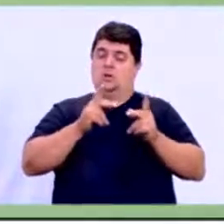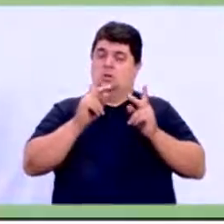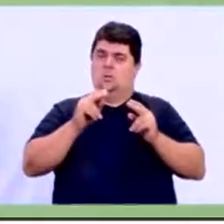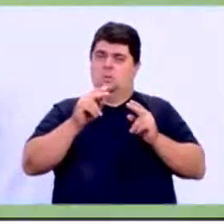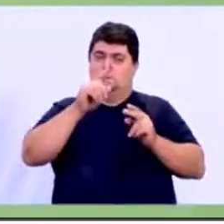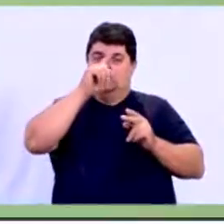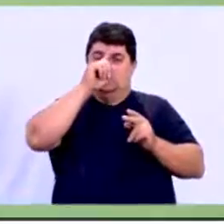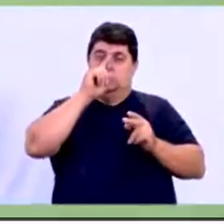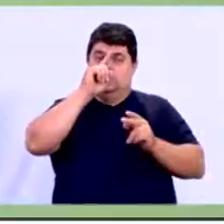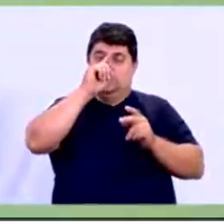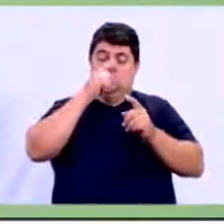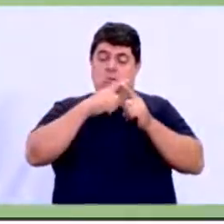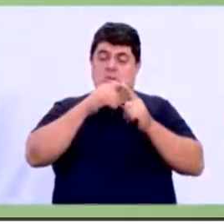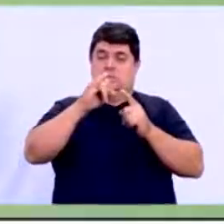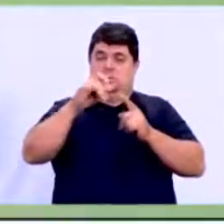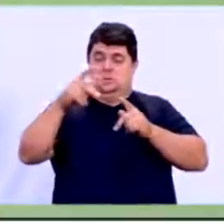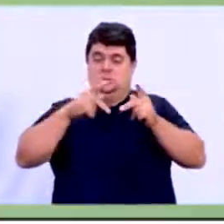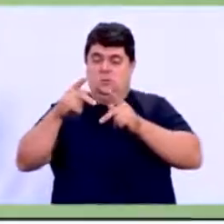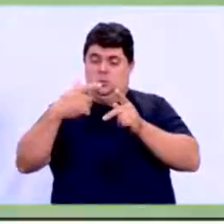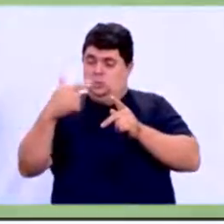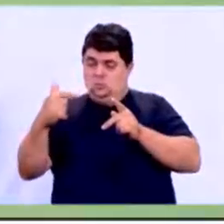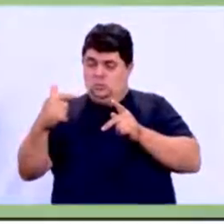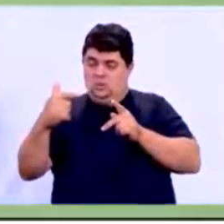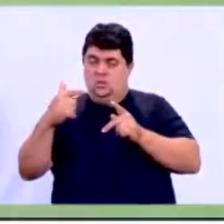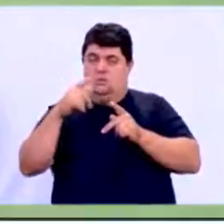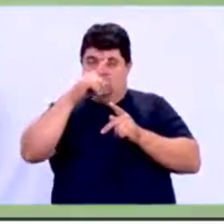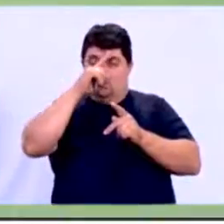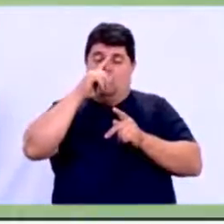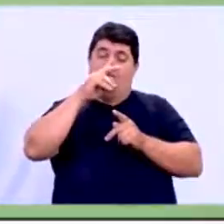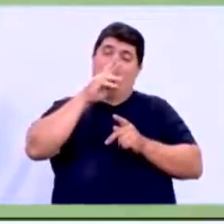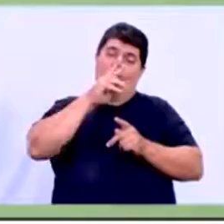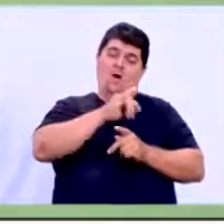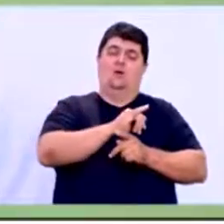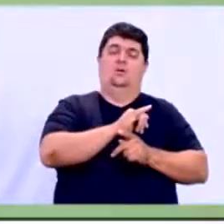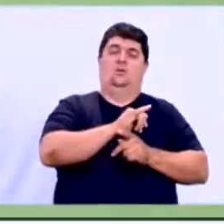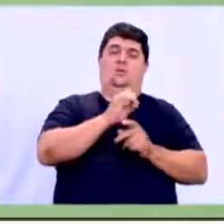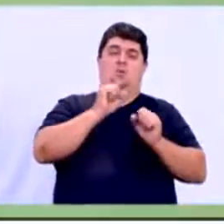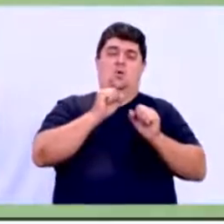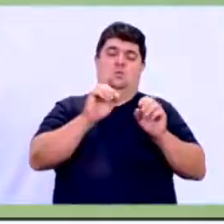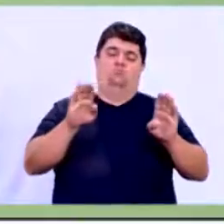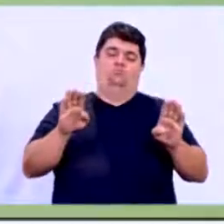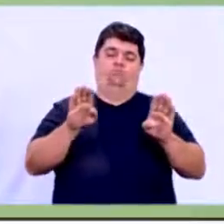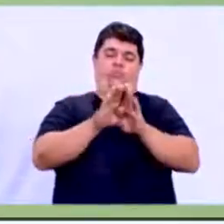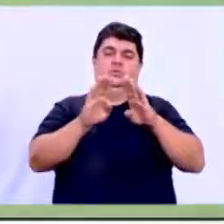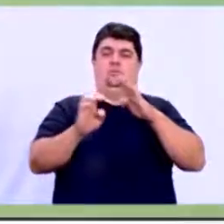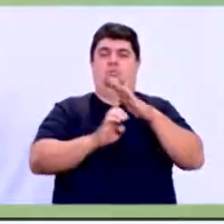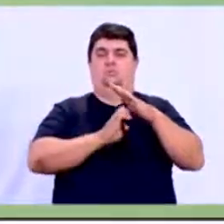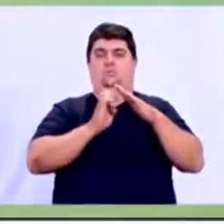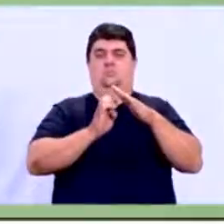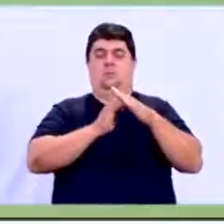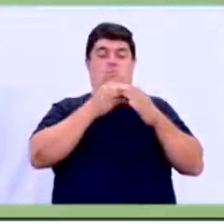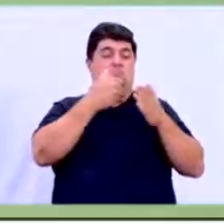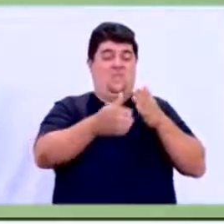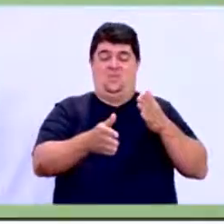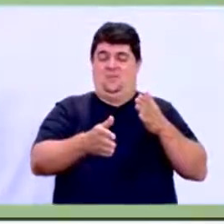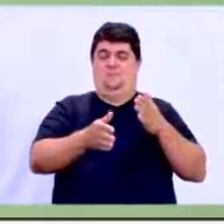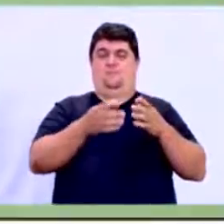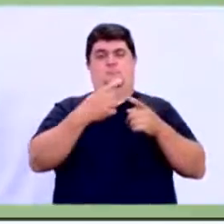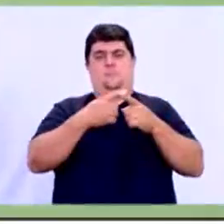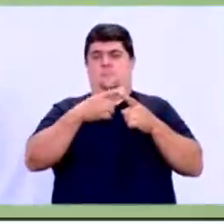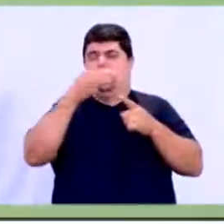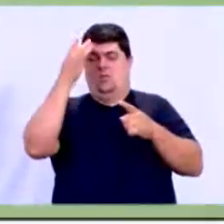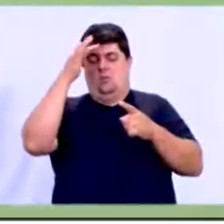à questão da incerteza e, automaticamente, à redução dos riscos. E conhecer o sentido e